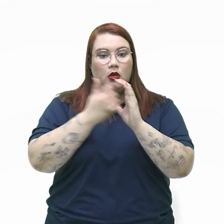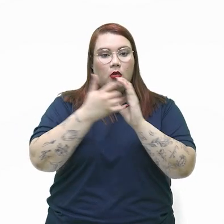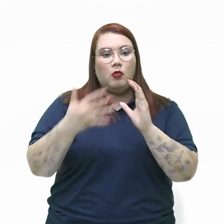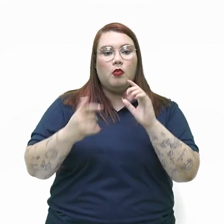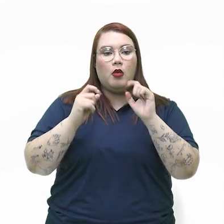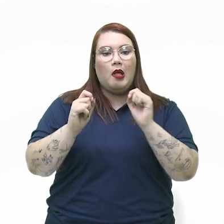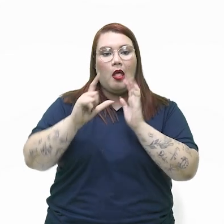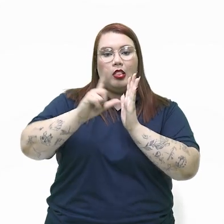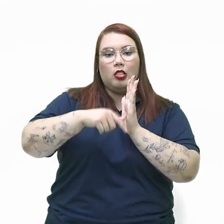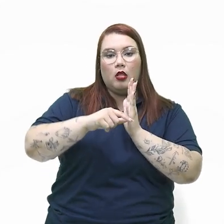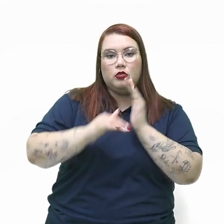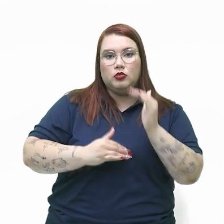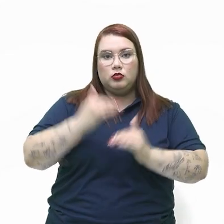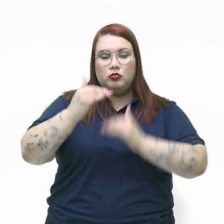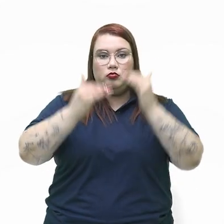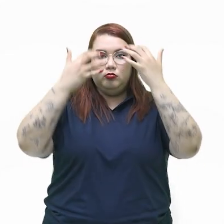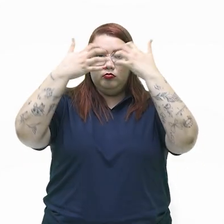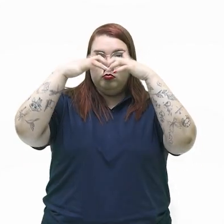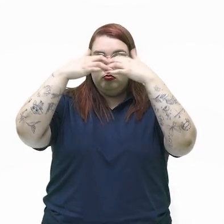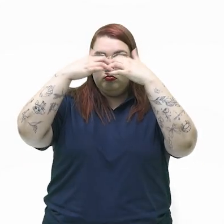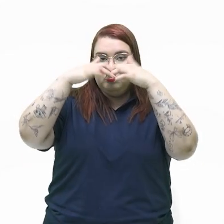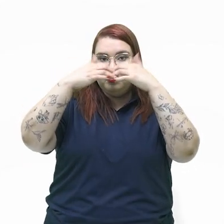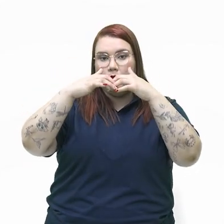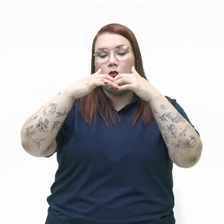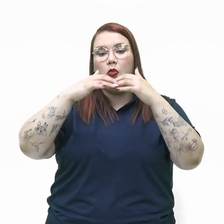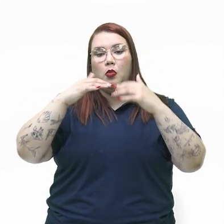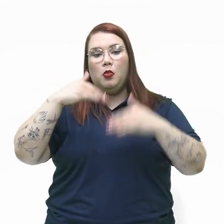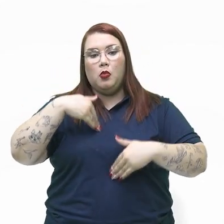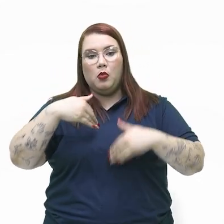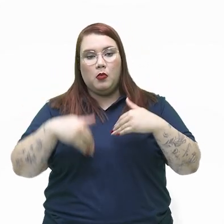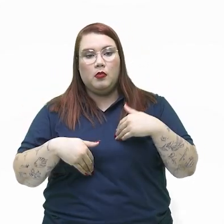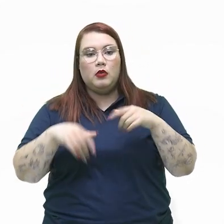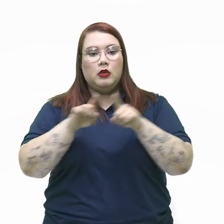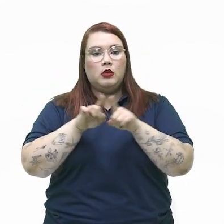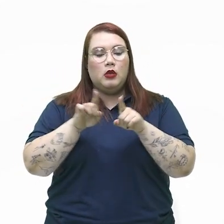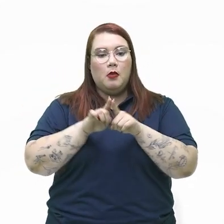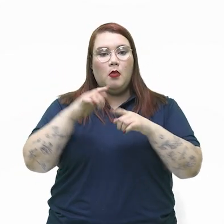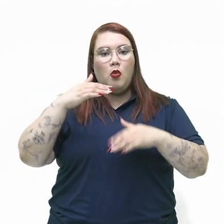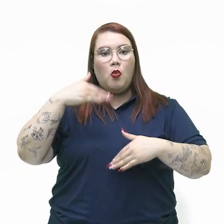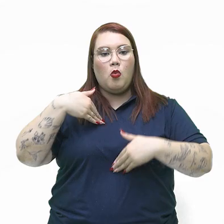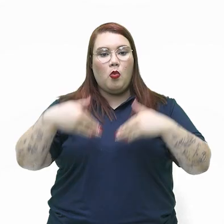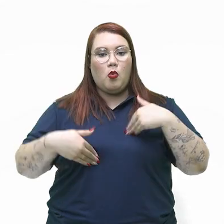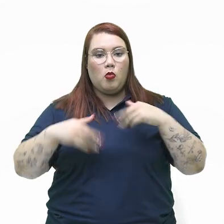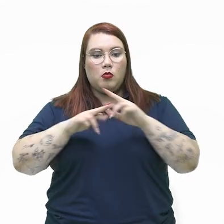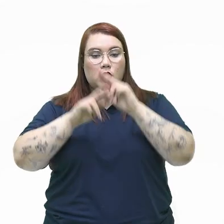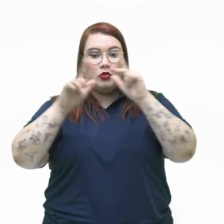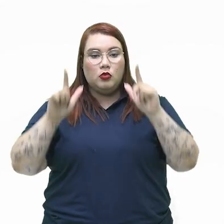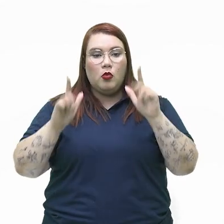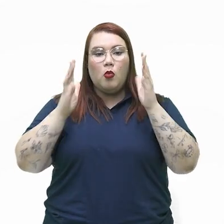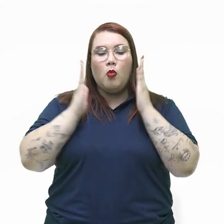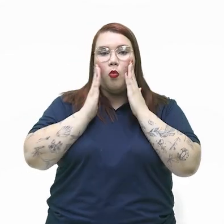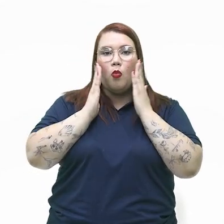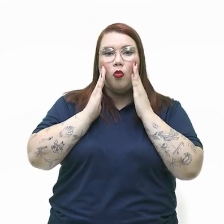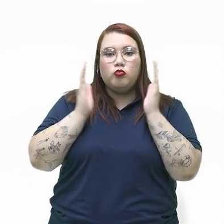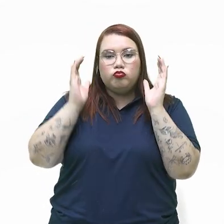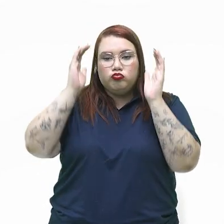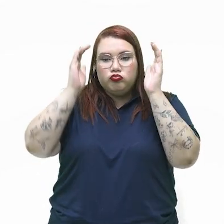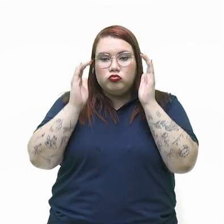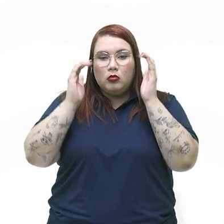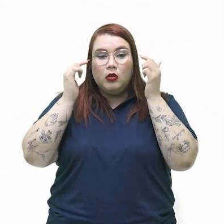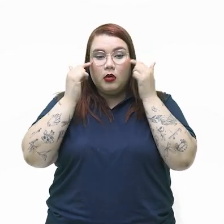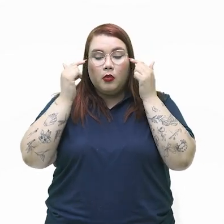do desenvolvimento neuropsicomotor, hipotonia muscular, rosto achatado, olhos com